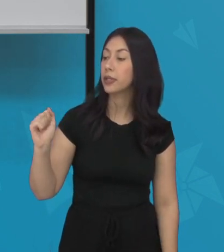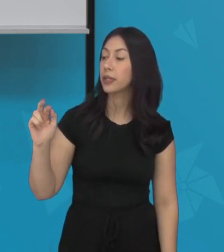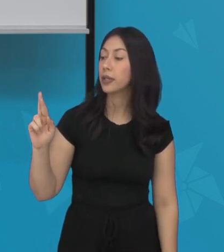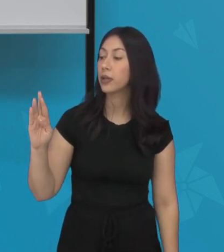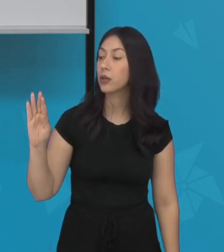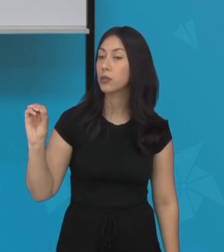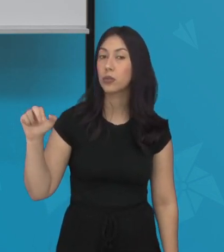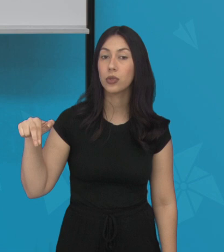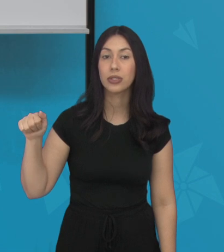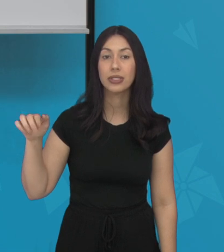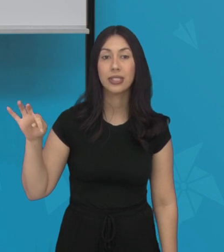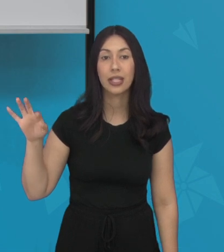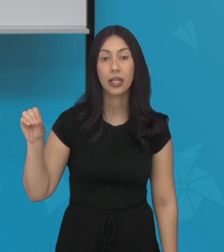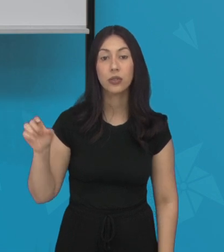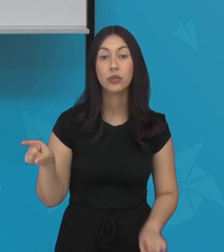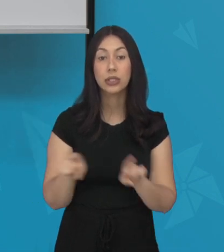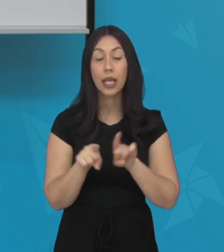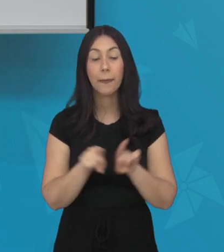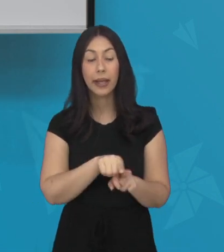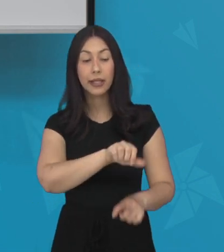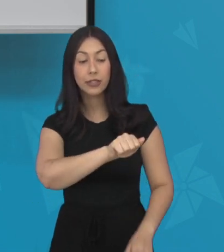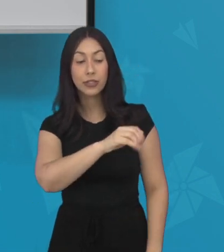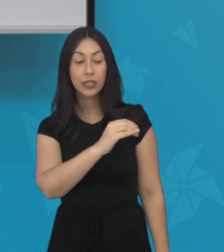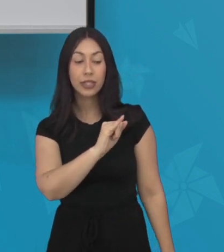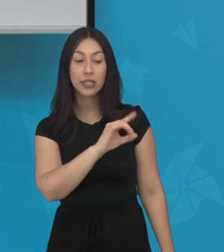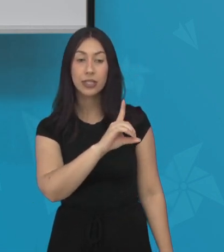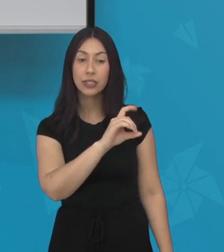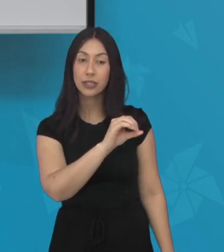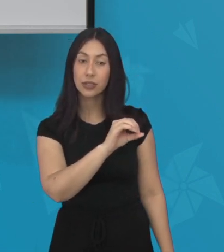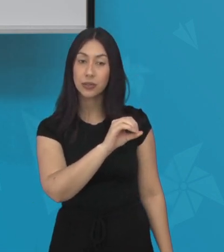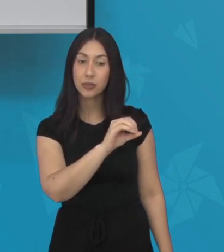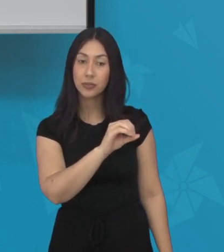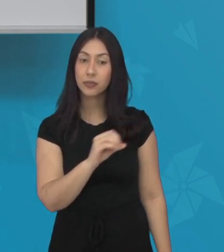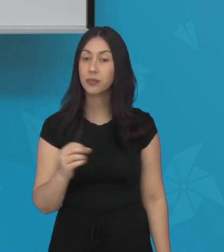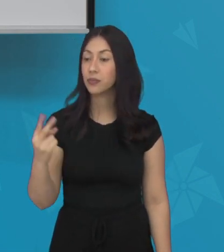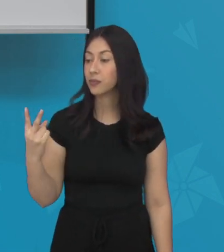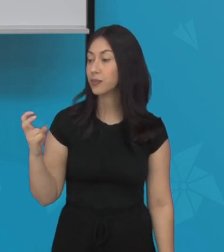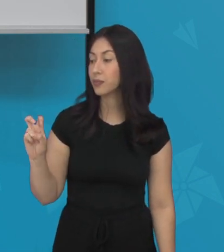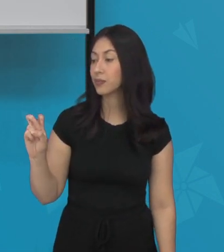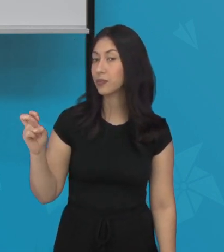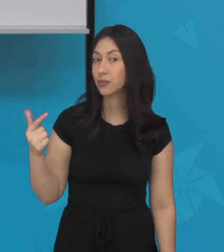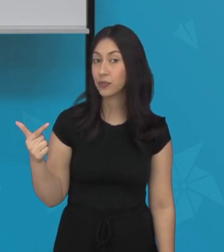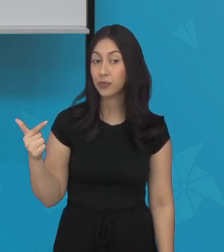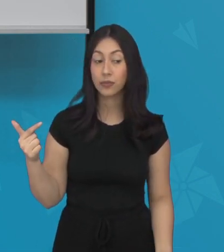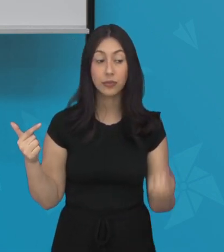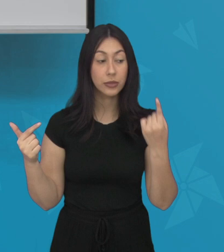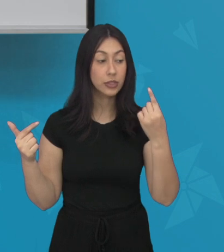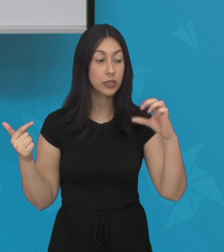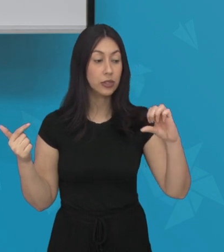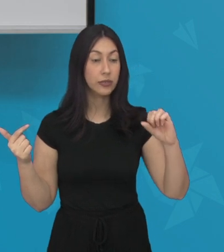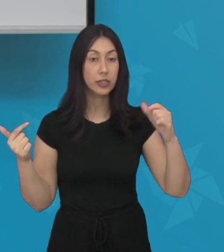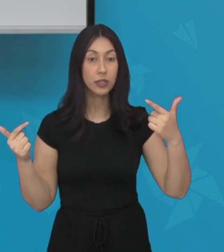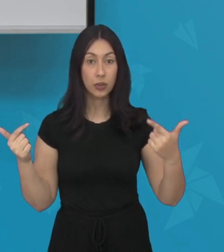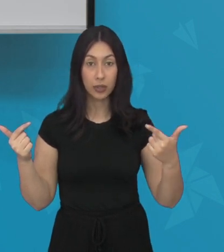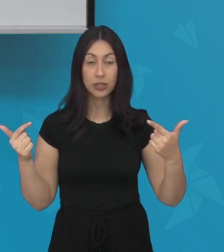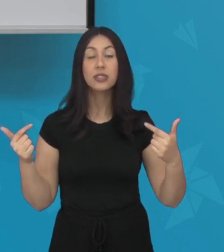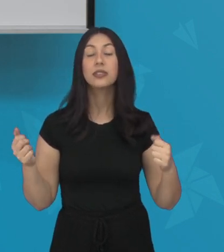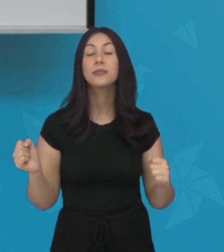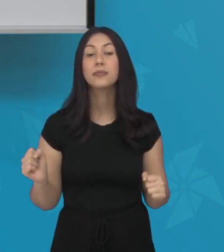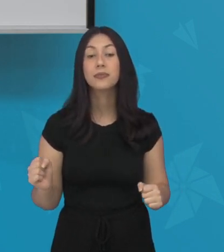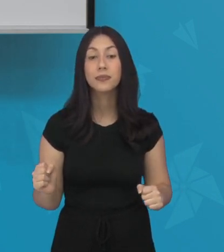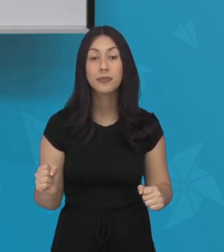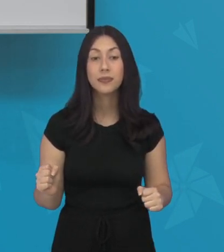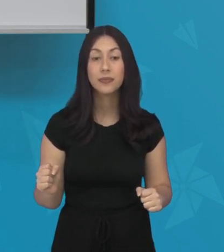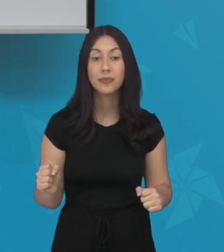sódio quanto de ácido cítrico, né? Que são 252 gramas de bicarbonato de sódio para neutralizar 192 gramas de ácido cítrico.